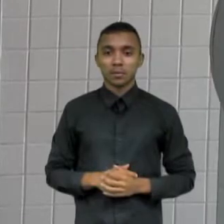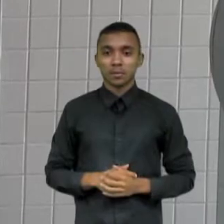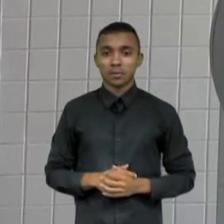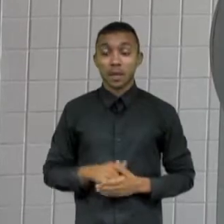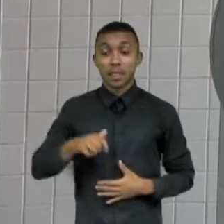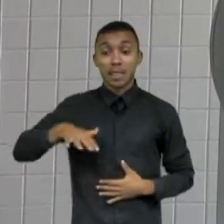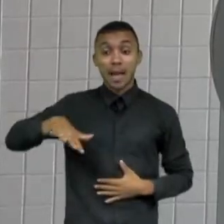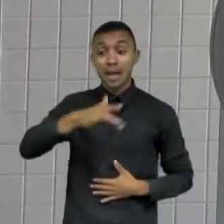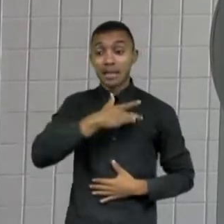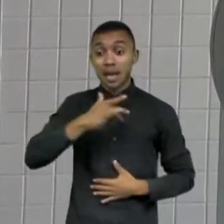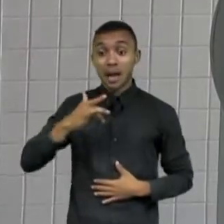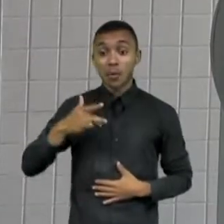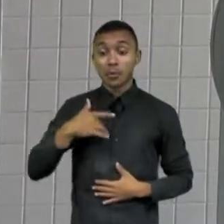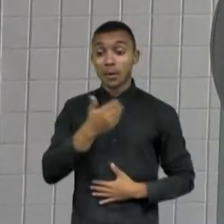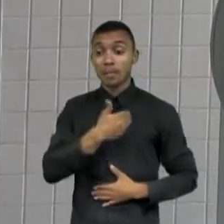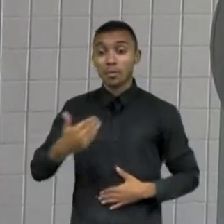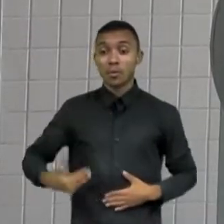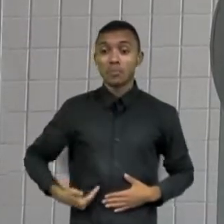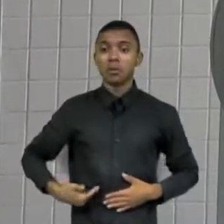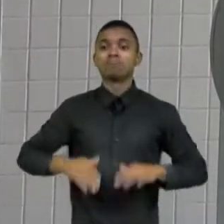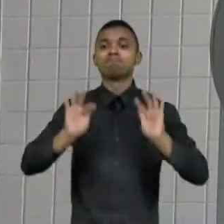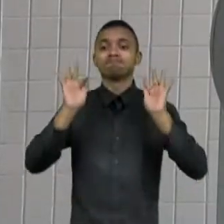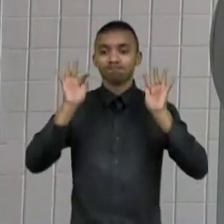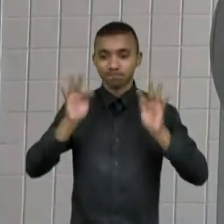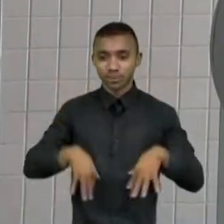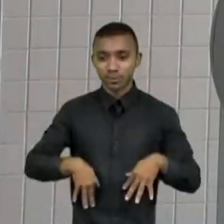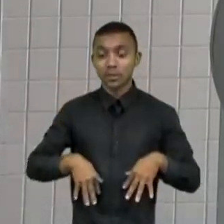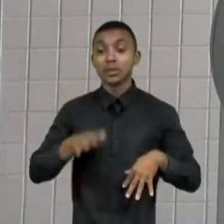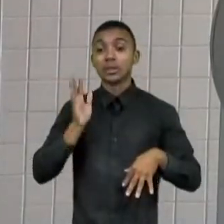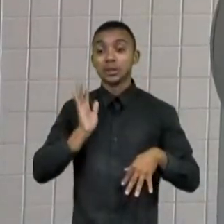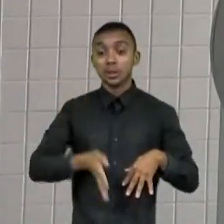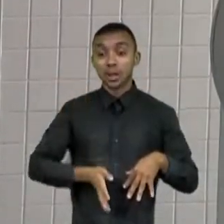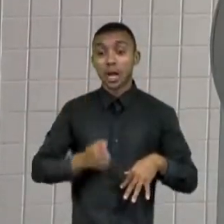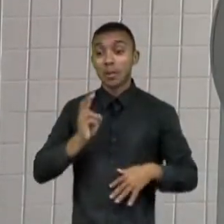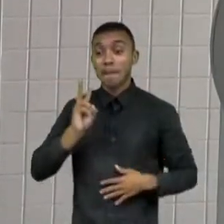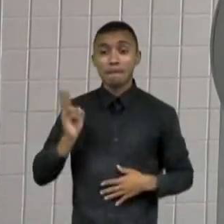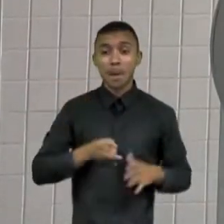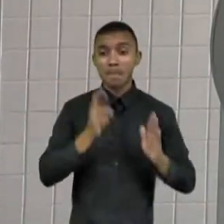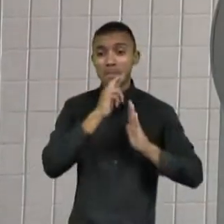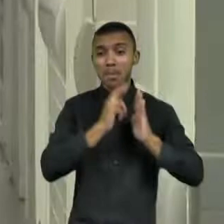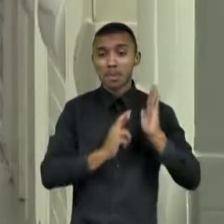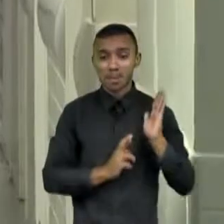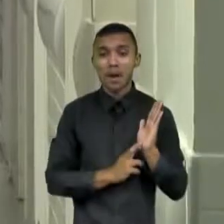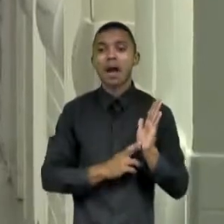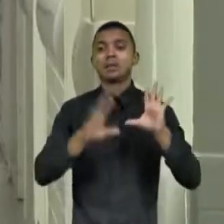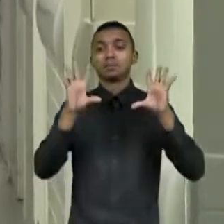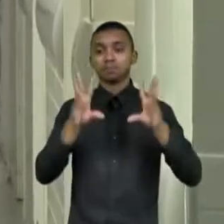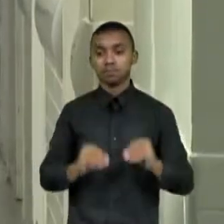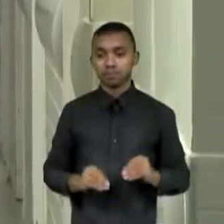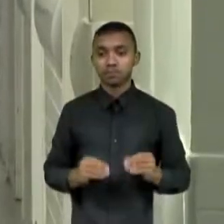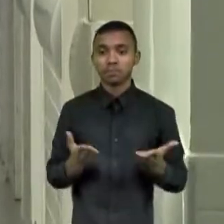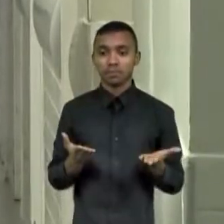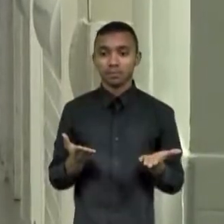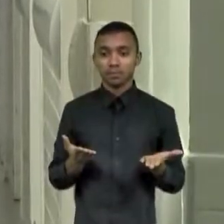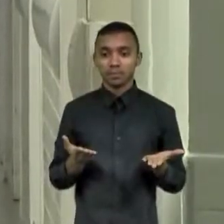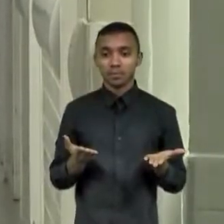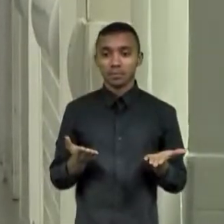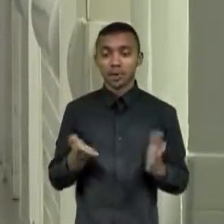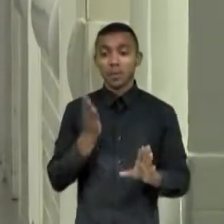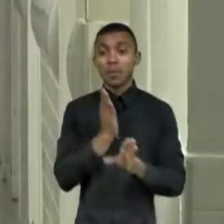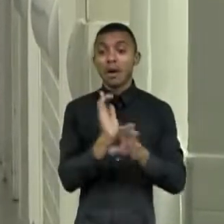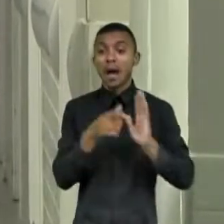saúde pública, o Ministério da Saúde estima que mais de 2 mil normas caiam em todo o país, como a que possibilitou a compra